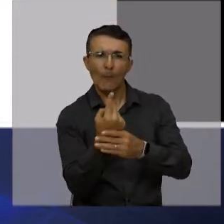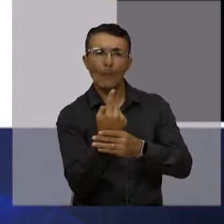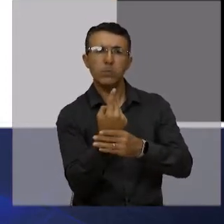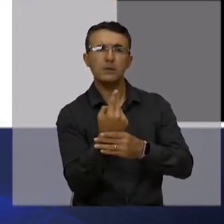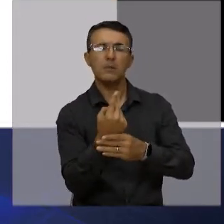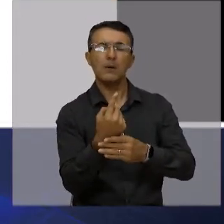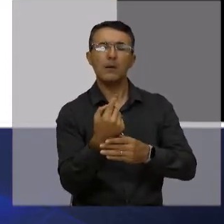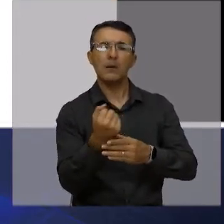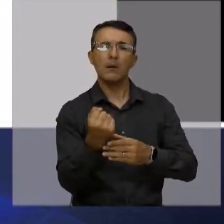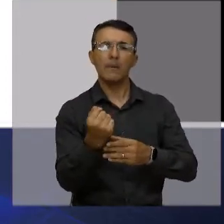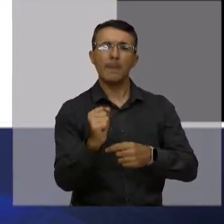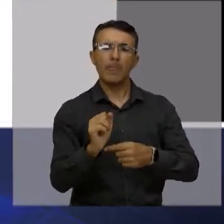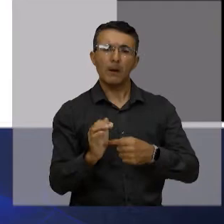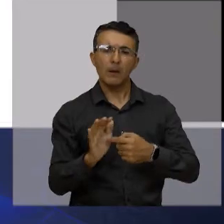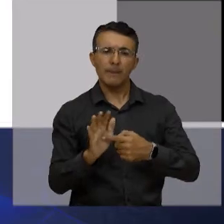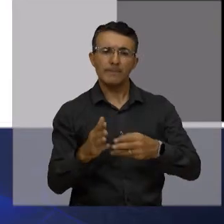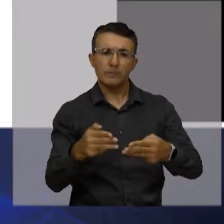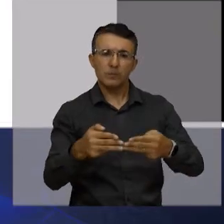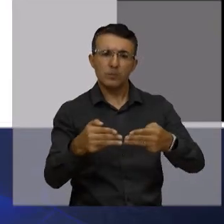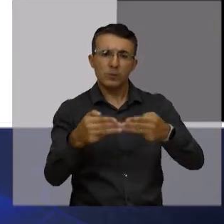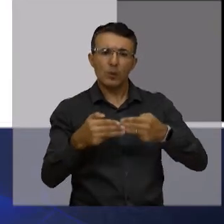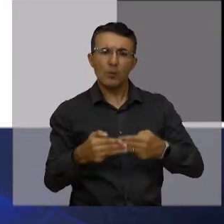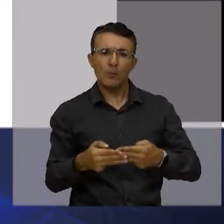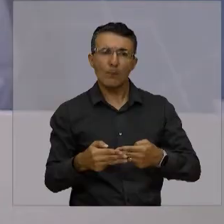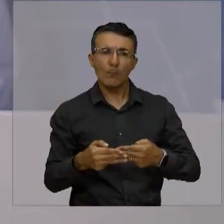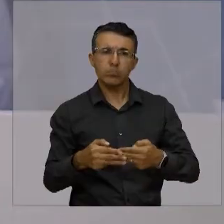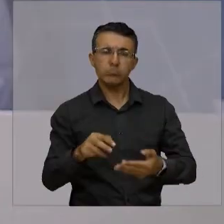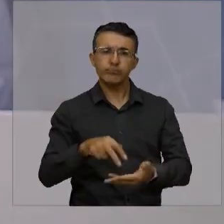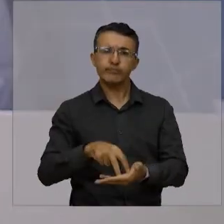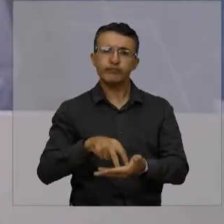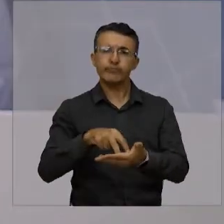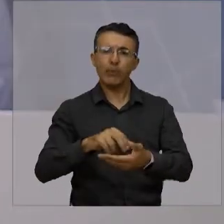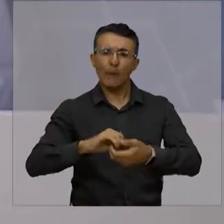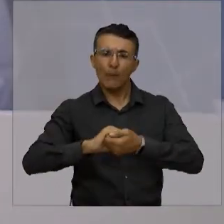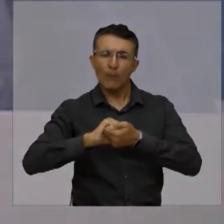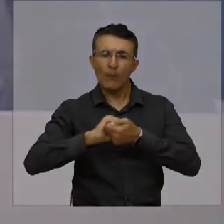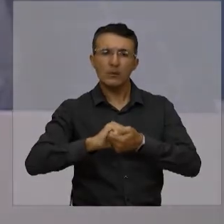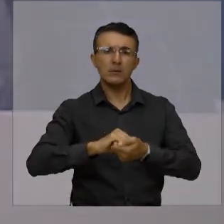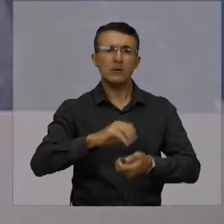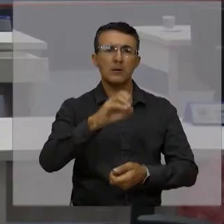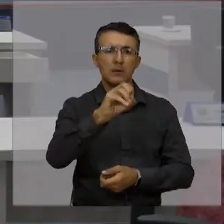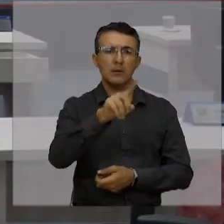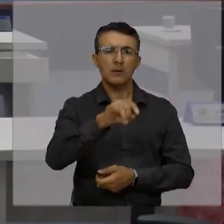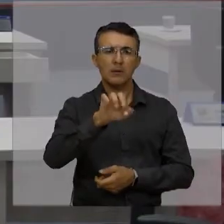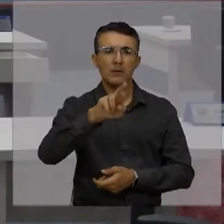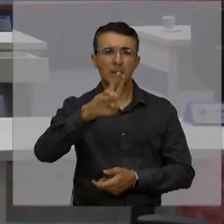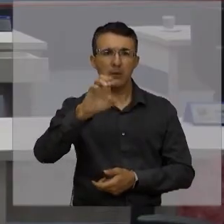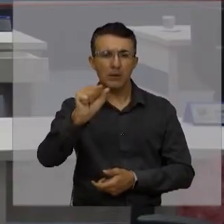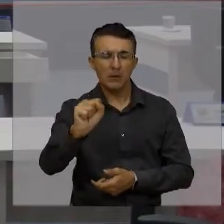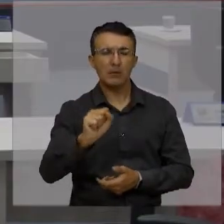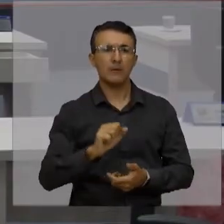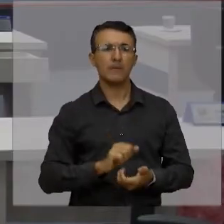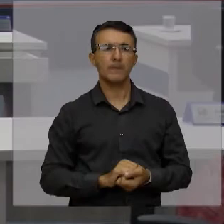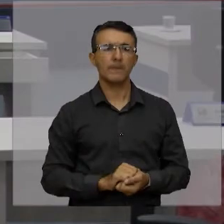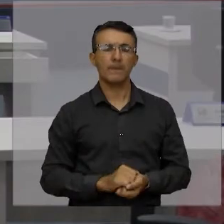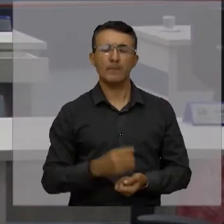doutor Osiris Silva. Parabéns, Osiris. Seja sempre bem-vindo a esta casa.